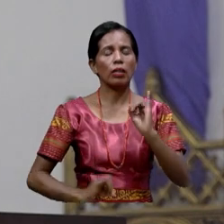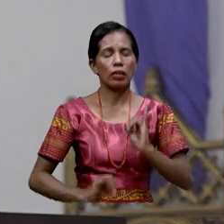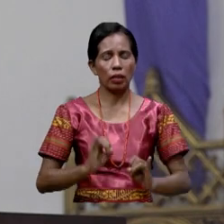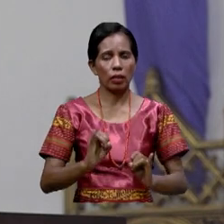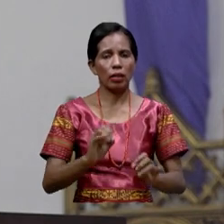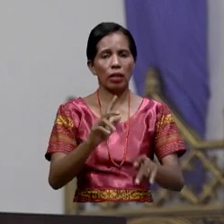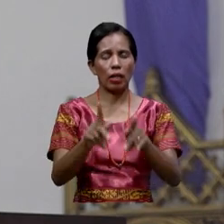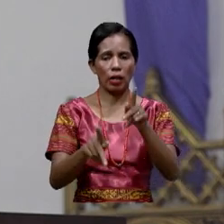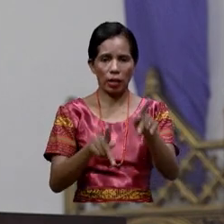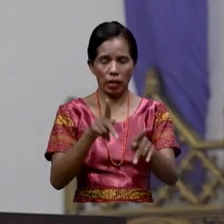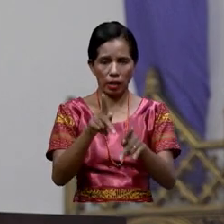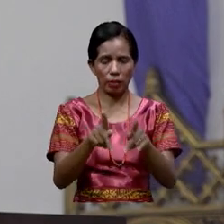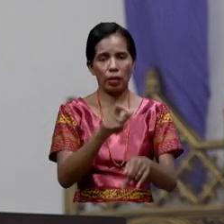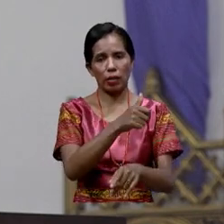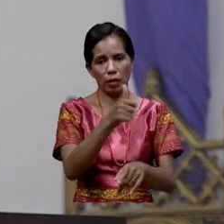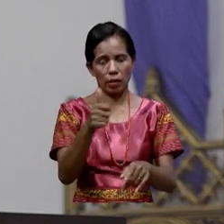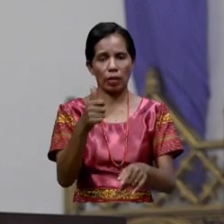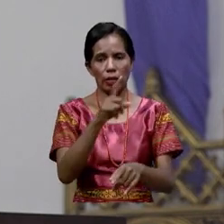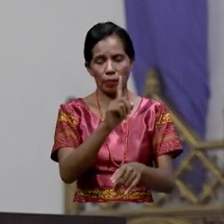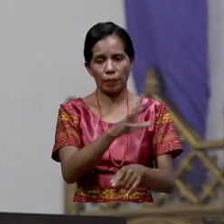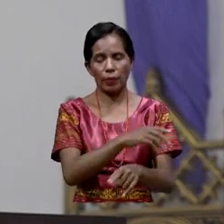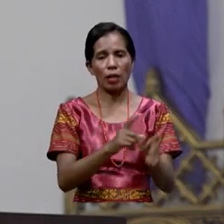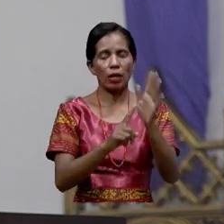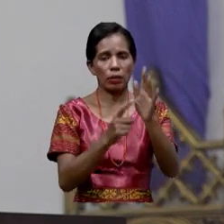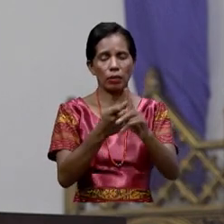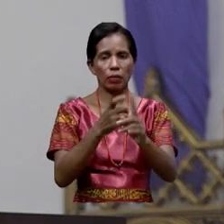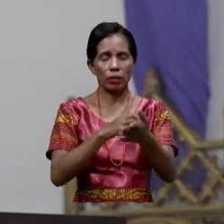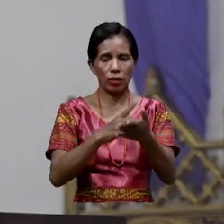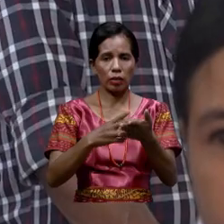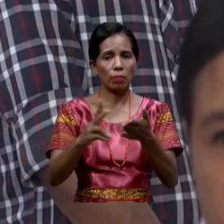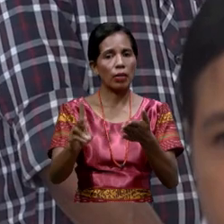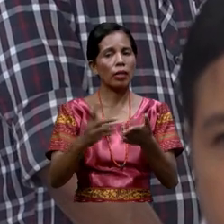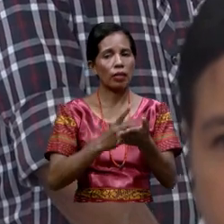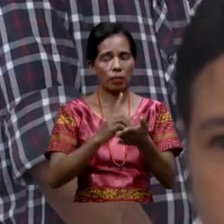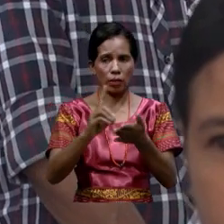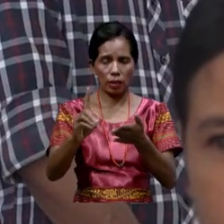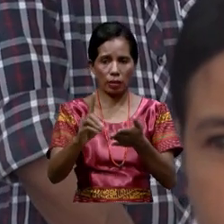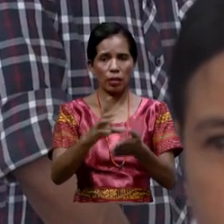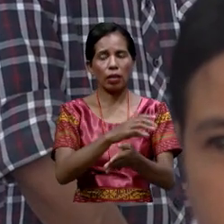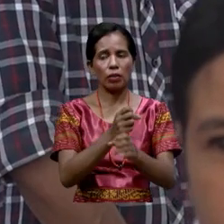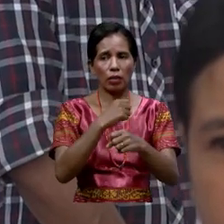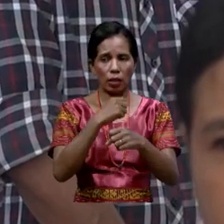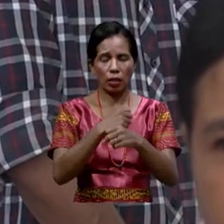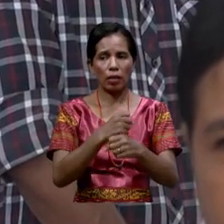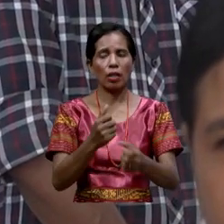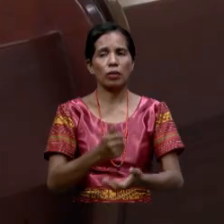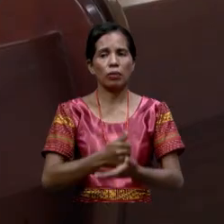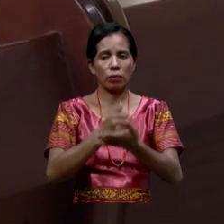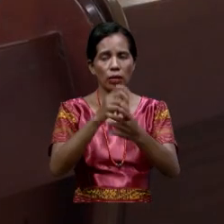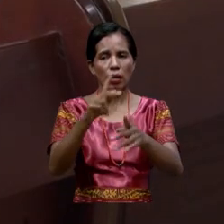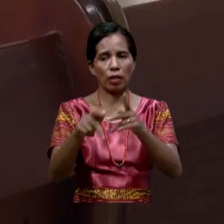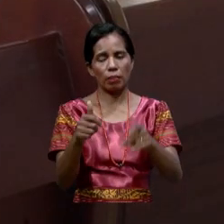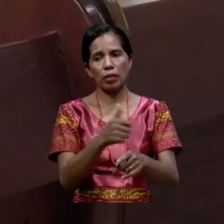sarani i dene nia. Amu bispo hato omos sentidu husi Semana Santa basarani sira no husu atuhalo asaun karidade ba ema sira